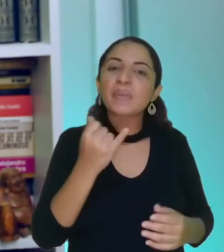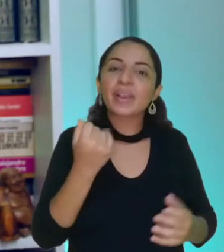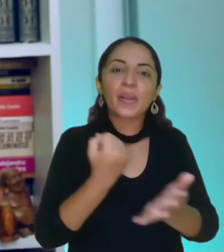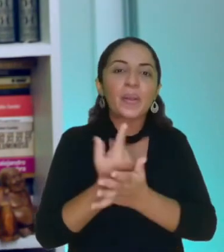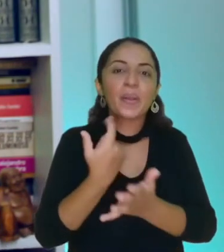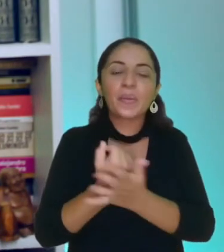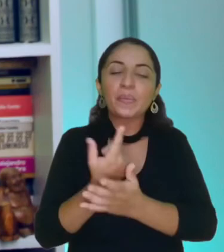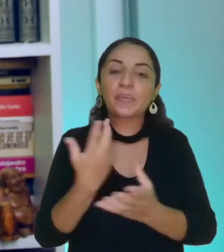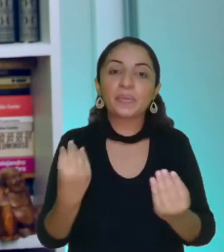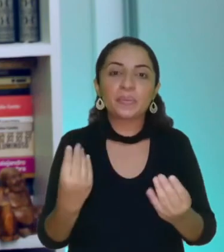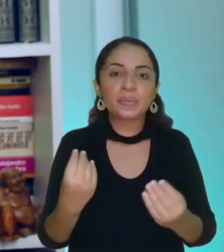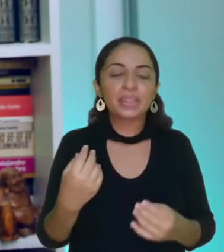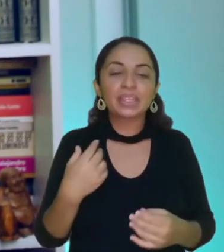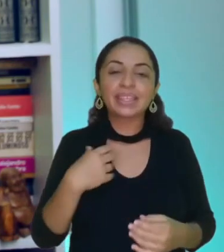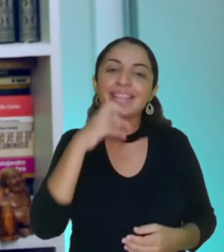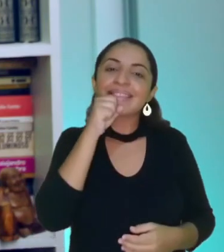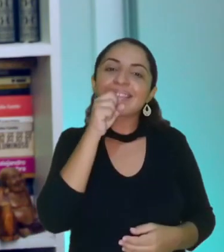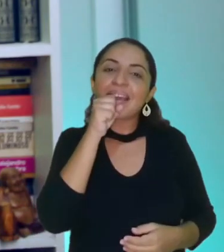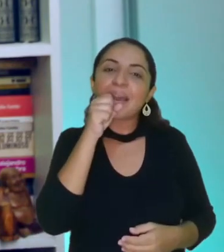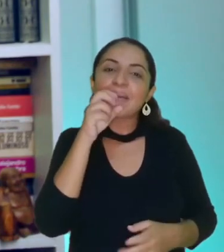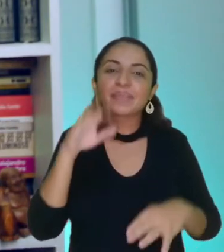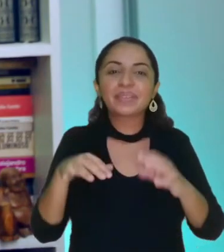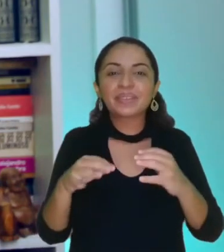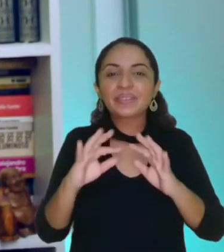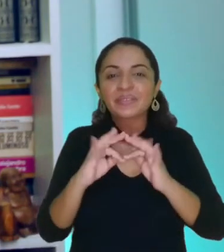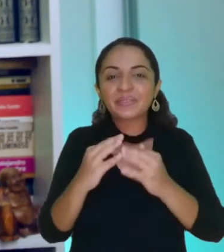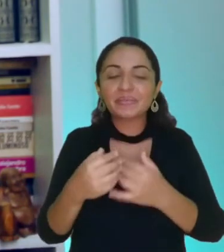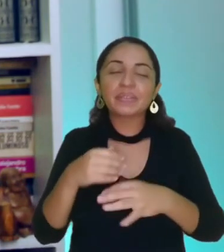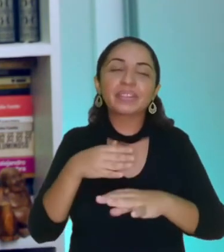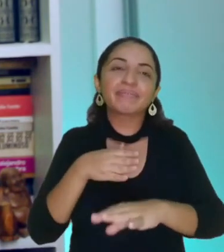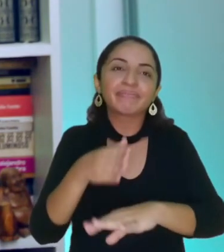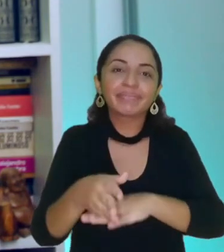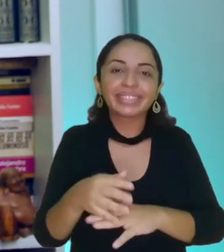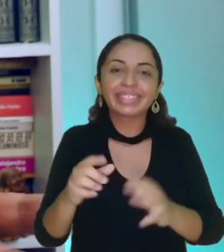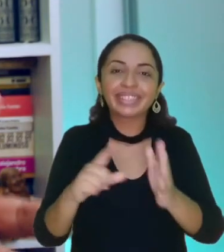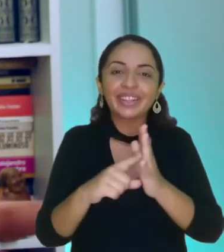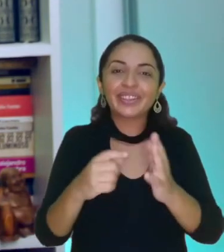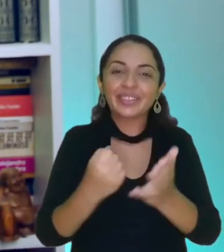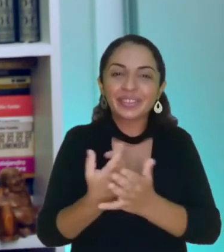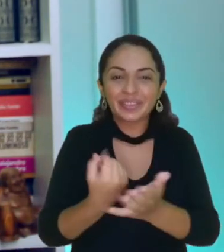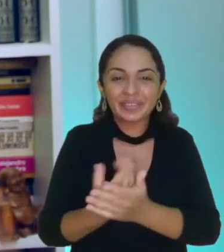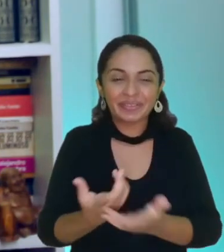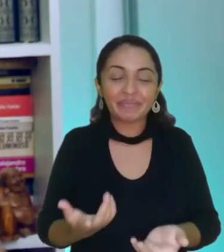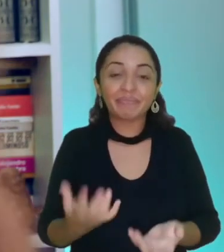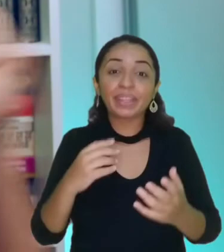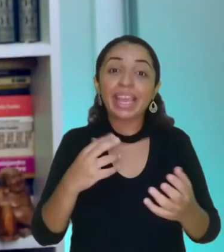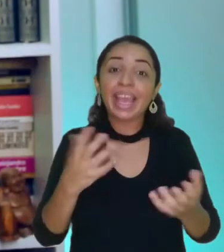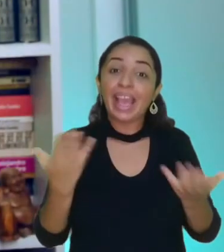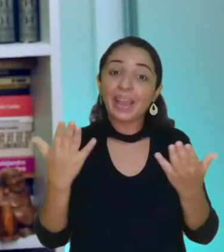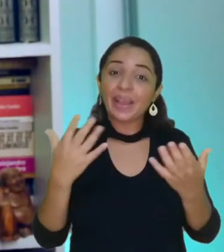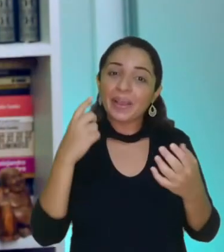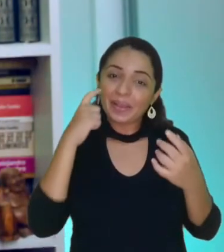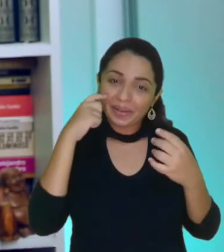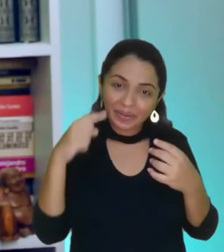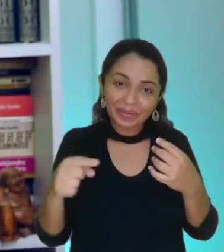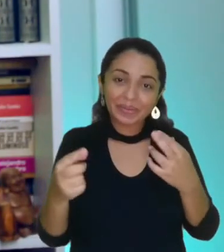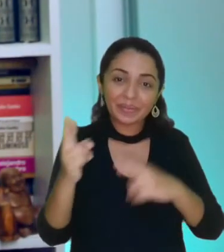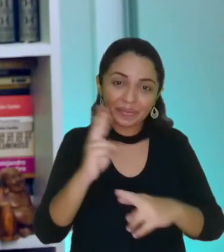muito esses livros. A gente ia em sebo num sábado, assim, comprava muito desses livros. Bom, agora eu quero ouvir vocês. Vamos conversar aqui na